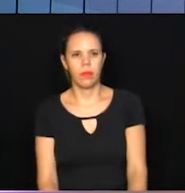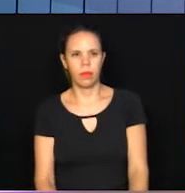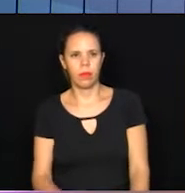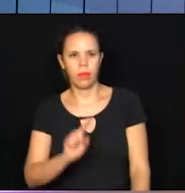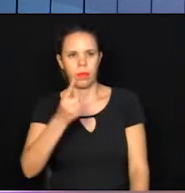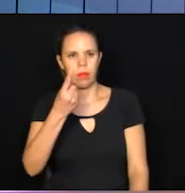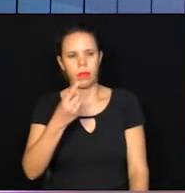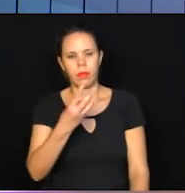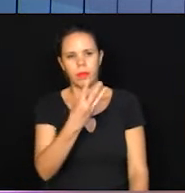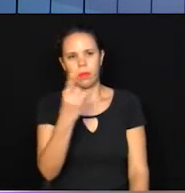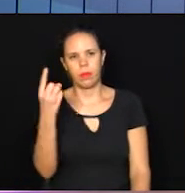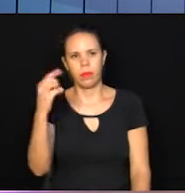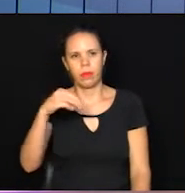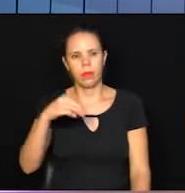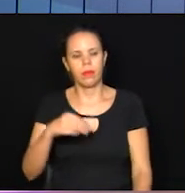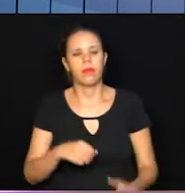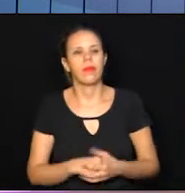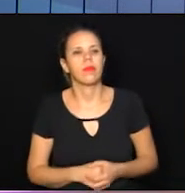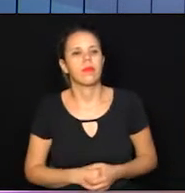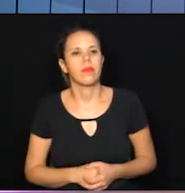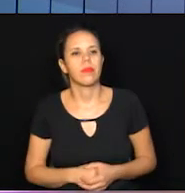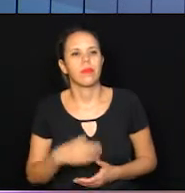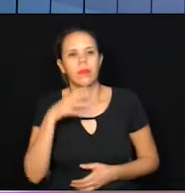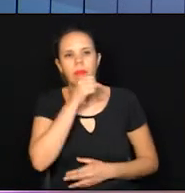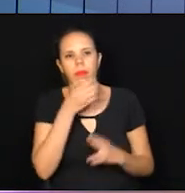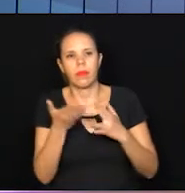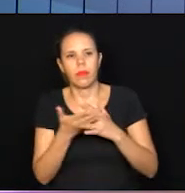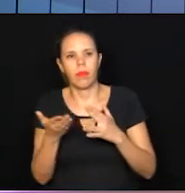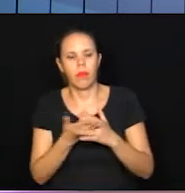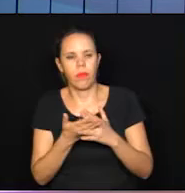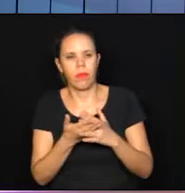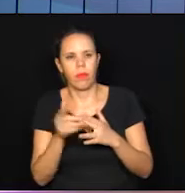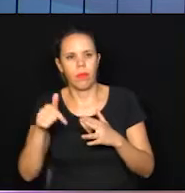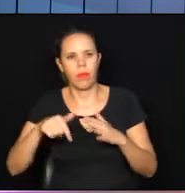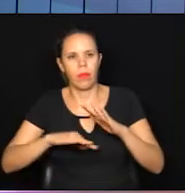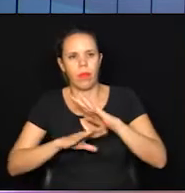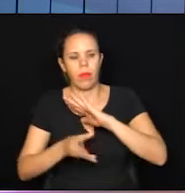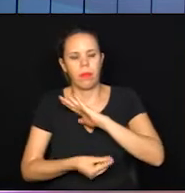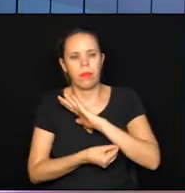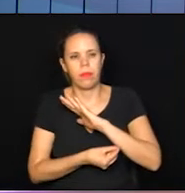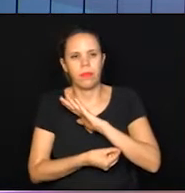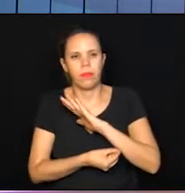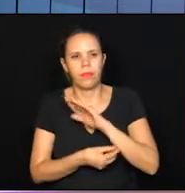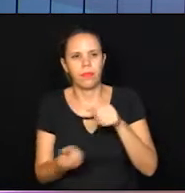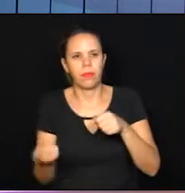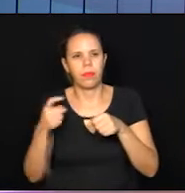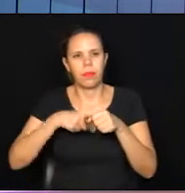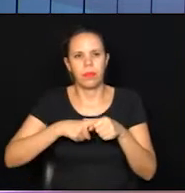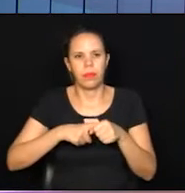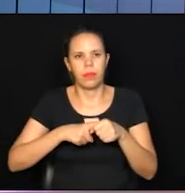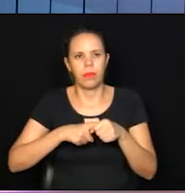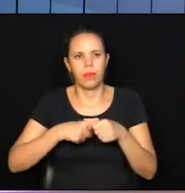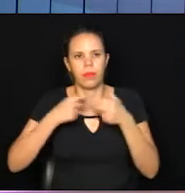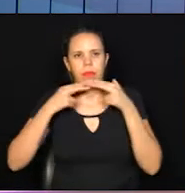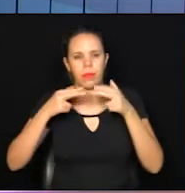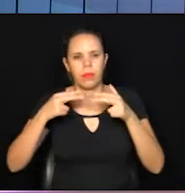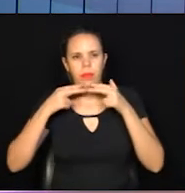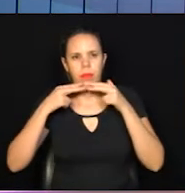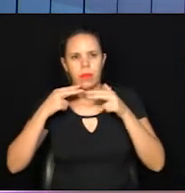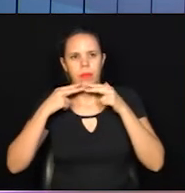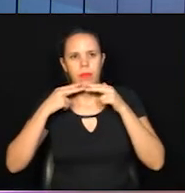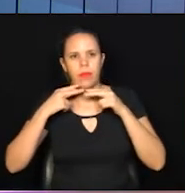Uma hora e 31 minutos, vamos fazer o seguinte, rápido intervalo aqui no Câmara Total e na volta tem as notícias